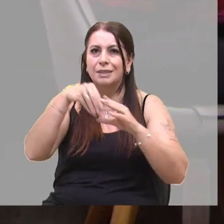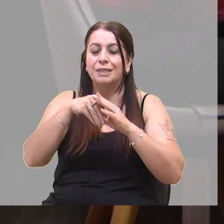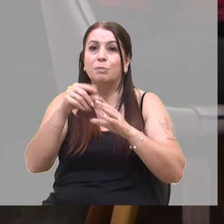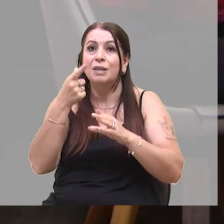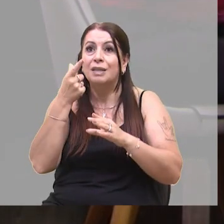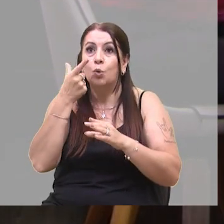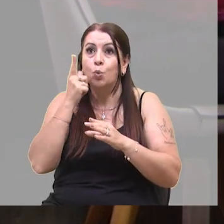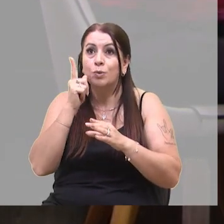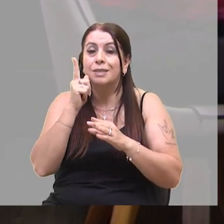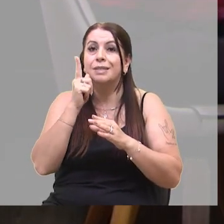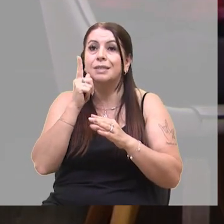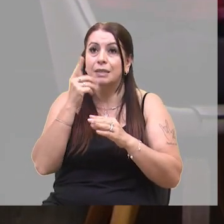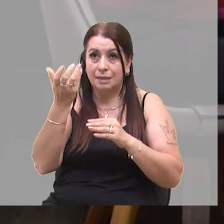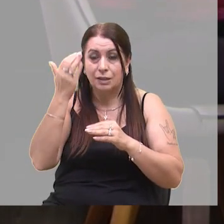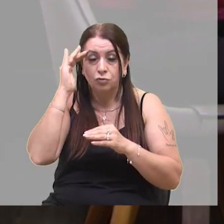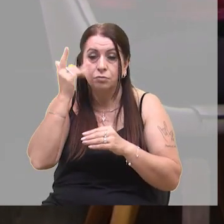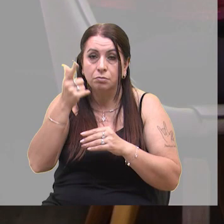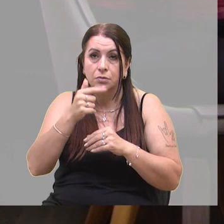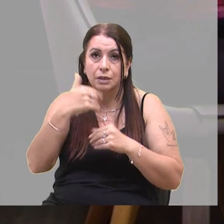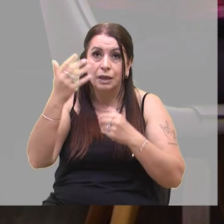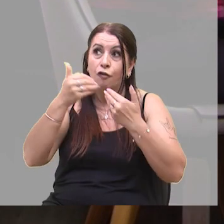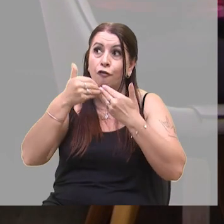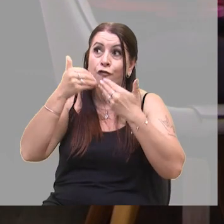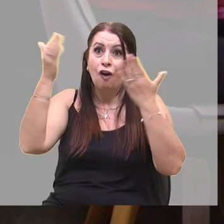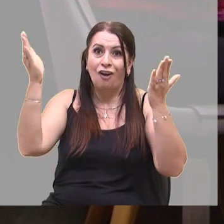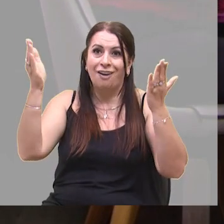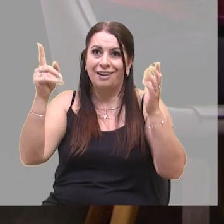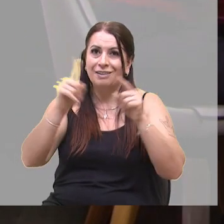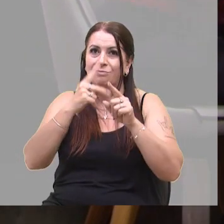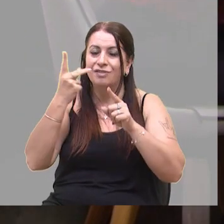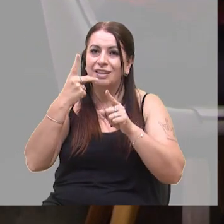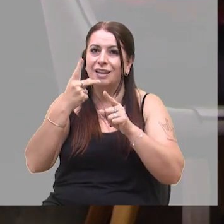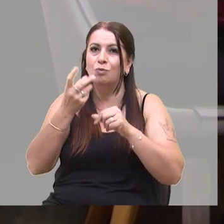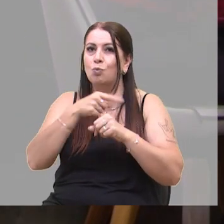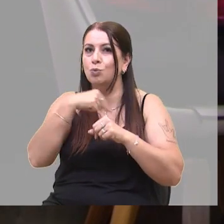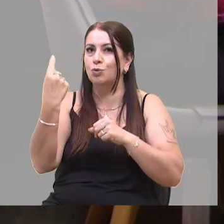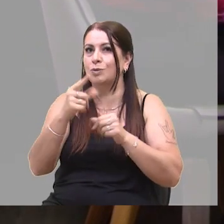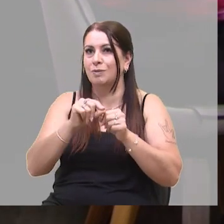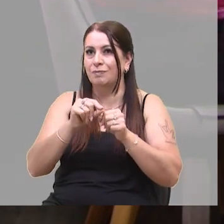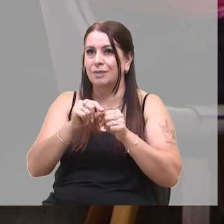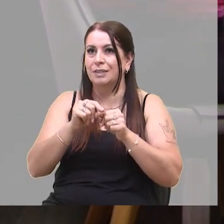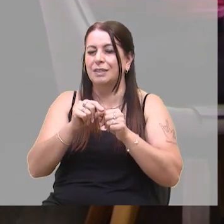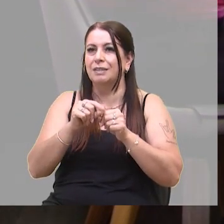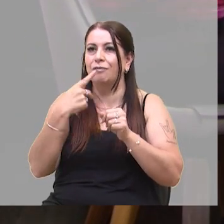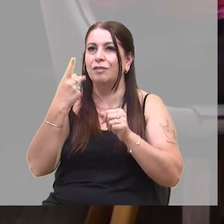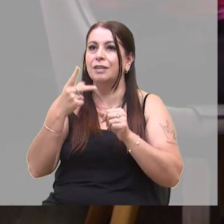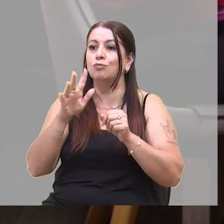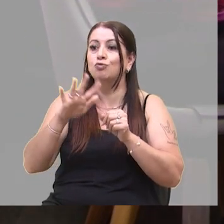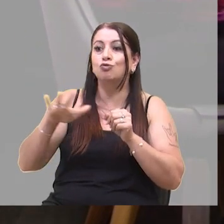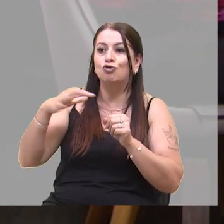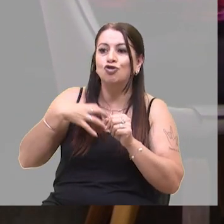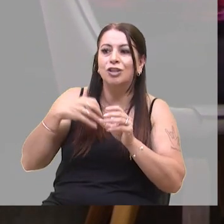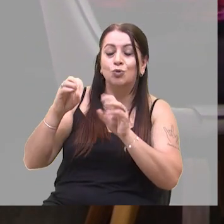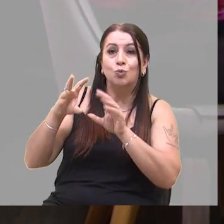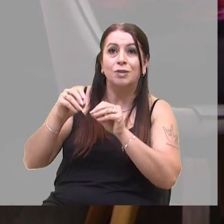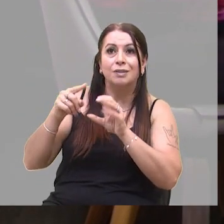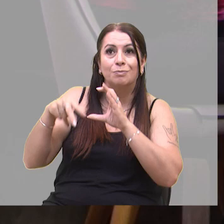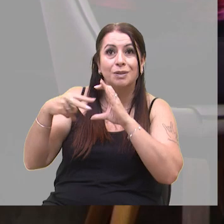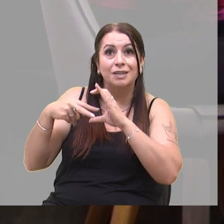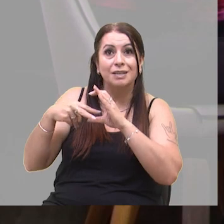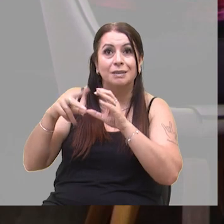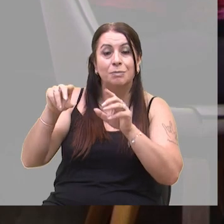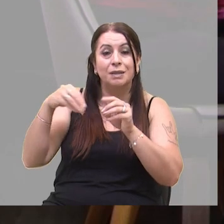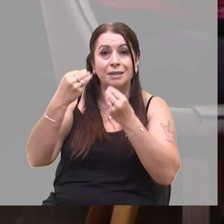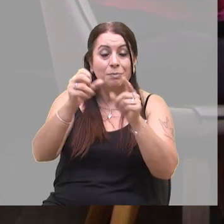aqui dentro, mas a gente ainda não conseguiu... Não, entendi. A senhora quer daqui a levar pouco... Levar isso para fora. Exato. Falar para as pessoas o quanto nós estamos fazer uma medida